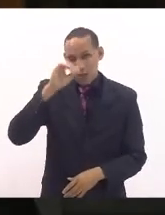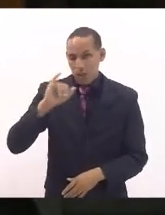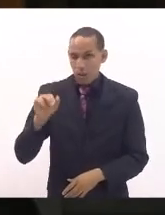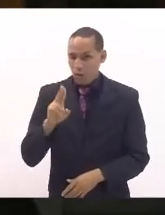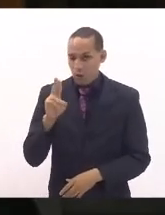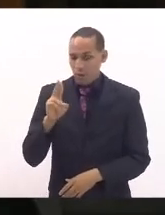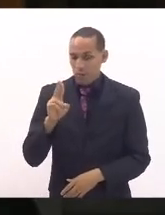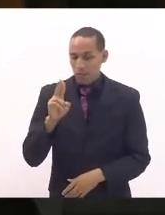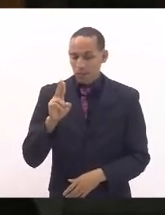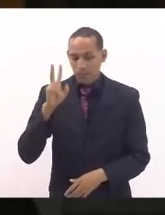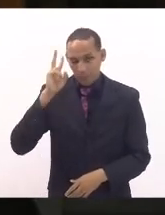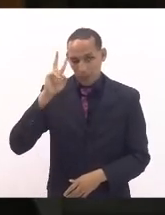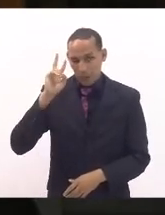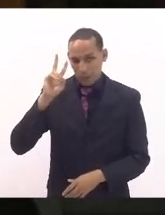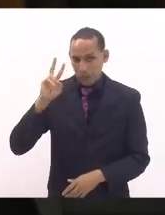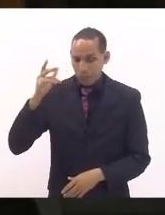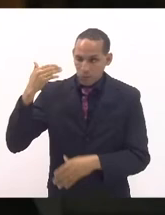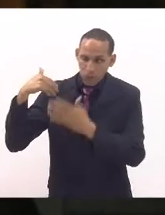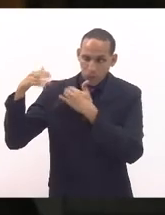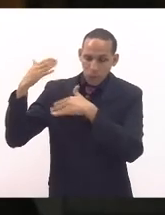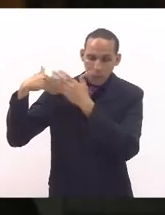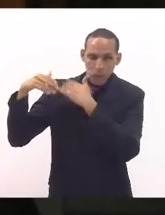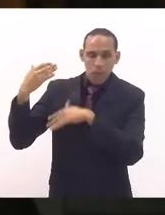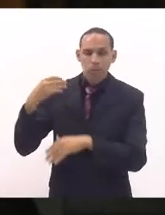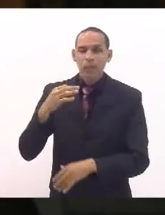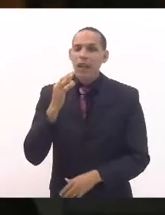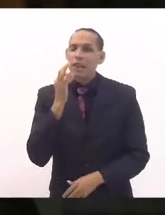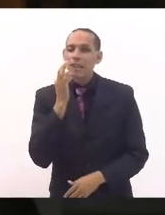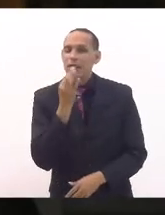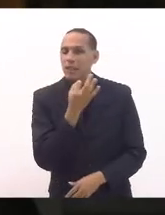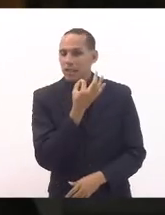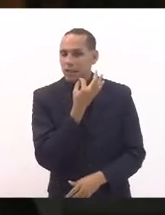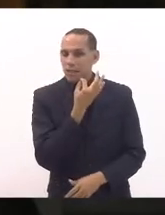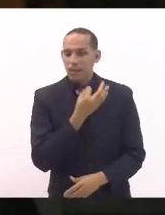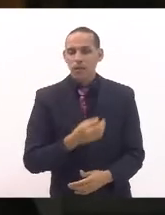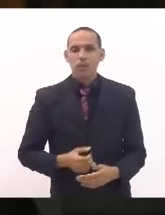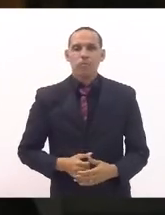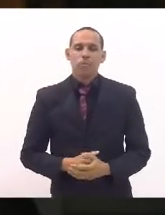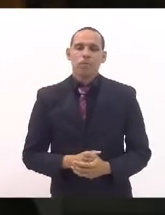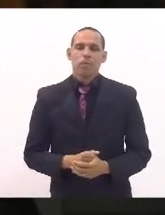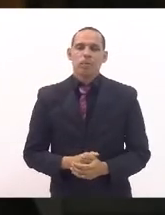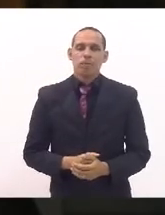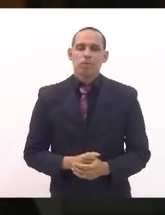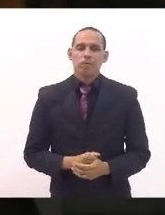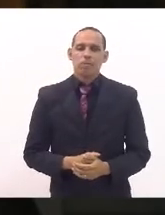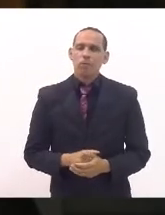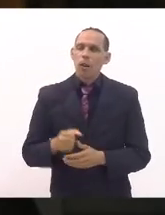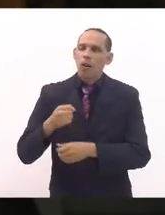Em setembro de